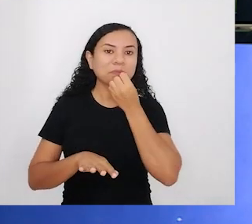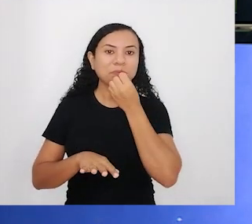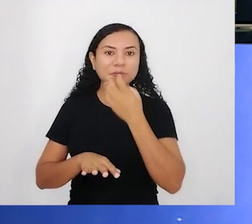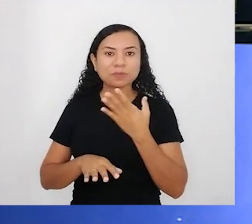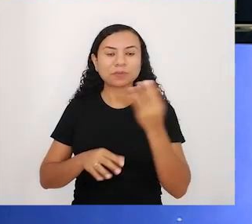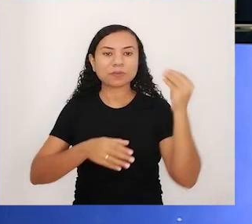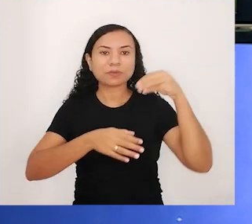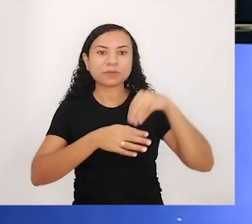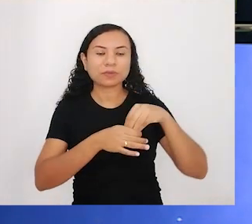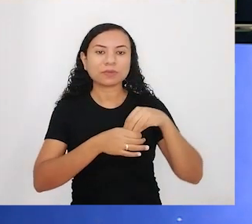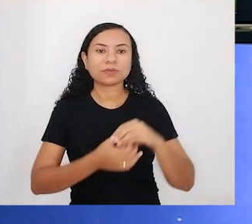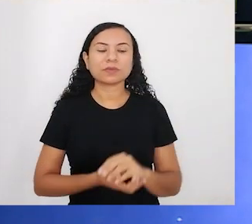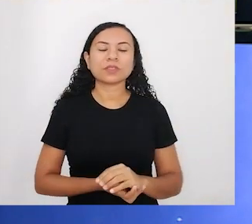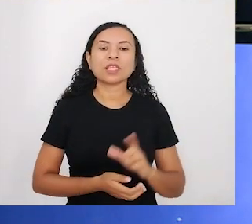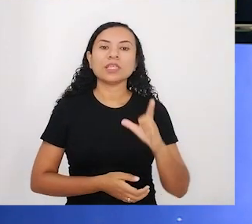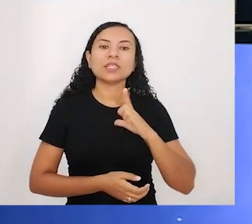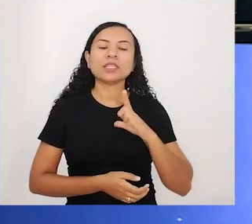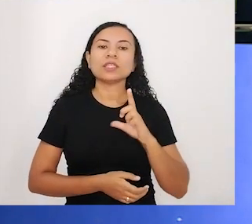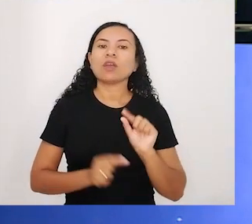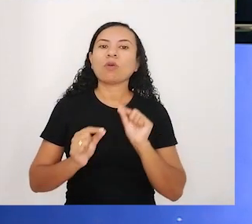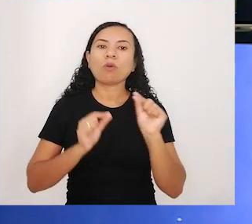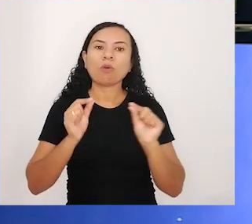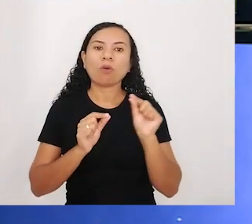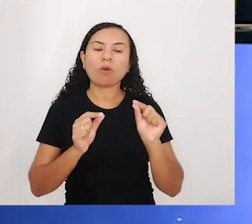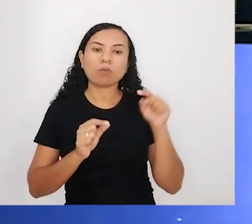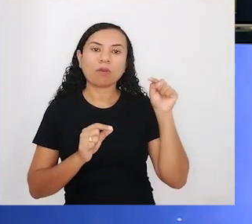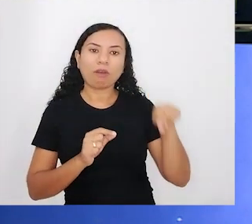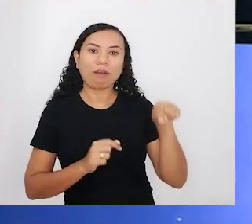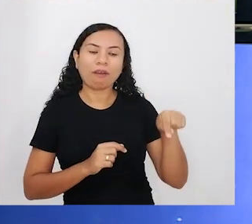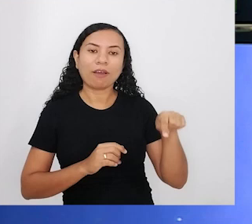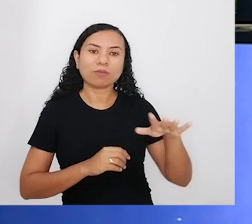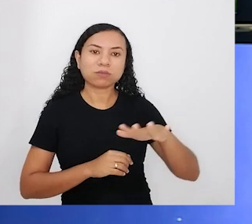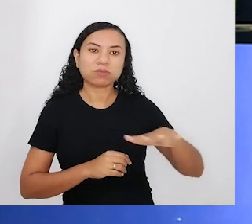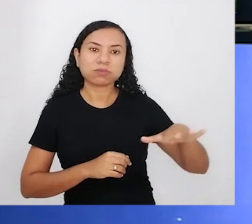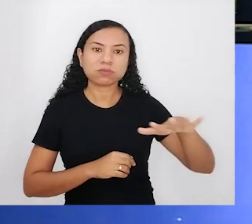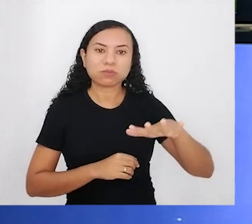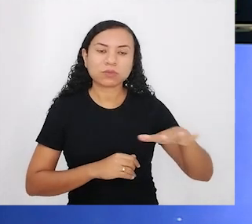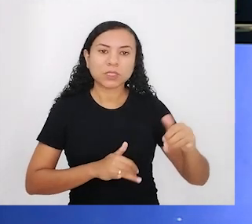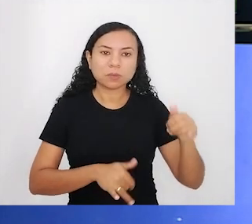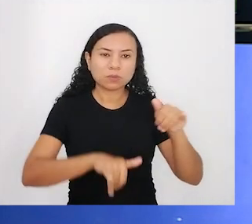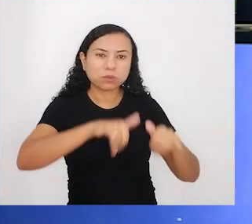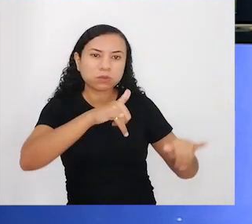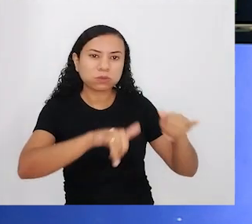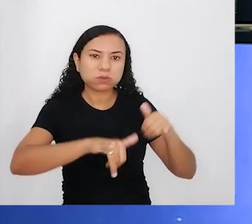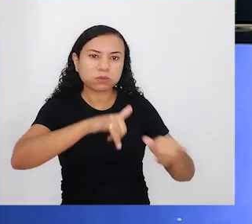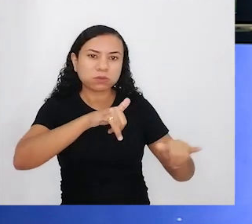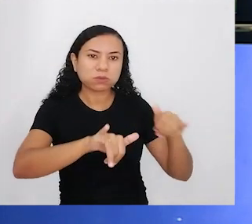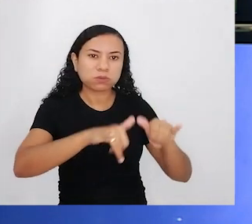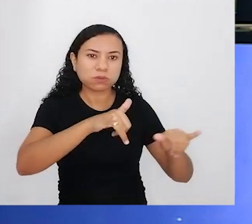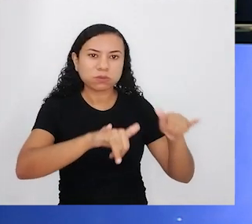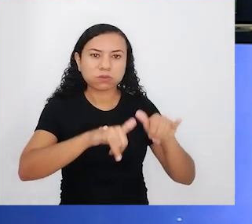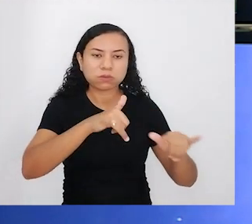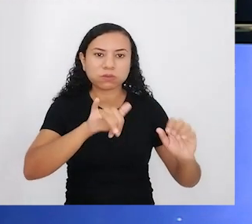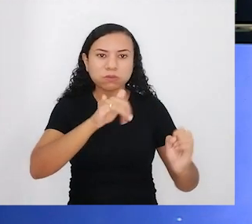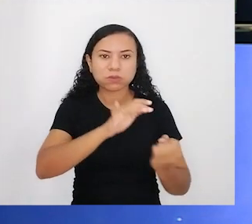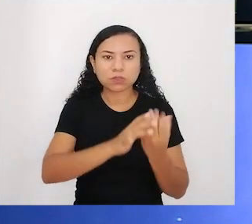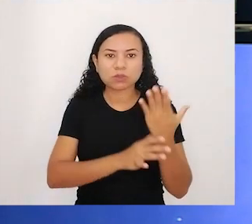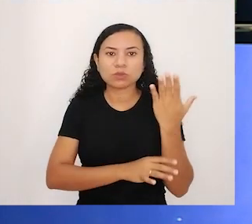processo de fermentação e com a produção do biometano e biogás, você tem uma produtividade